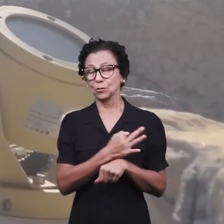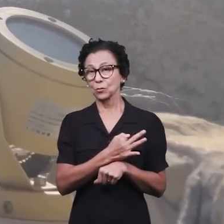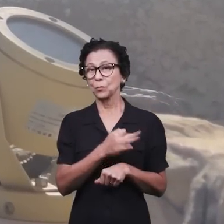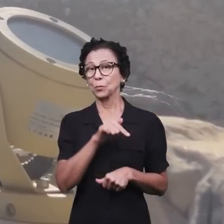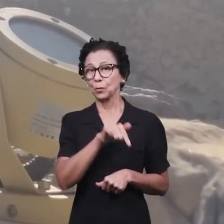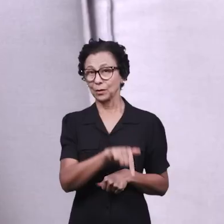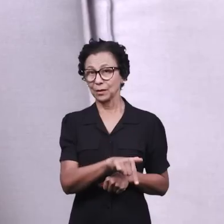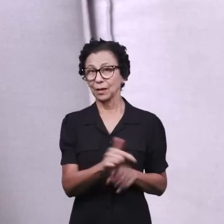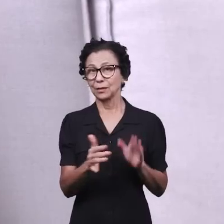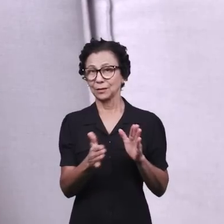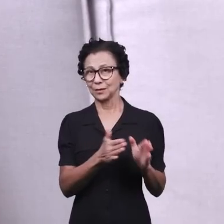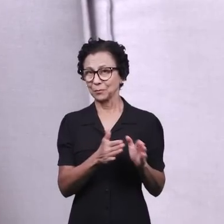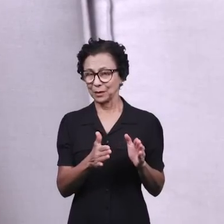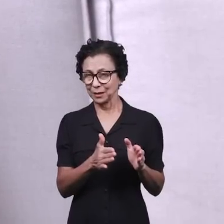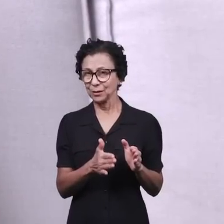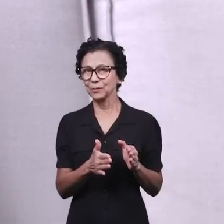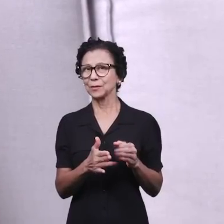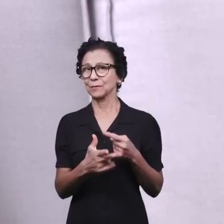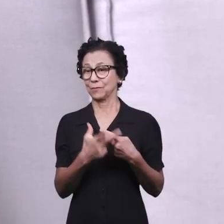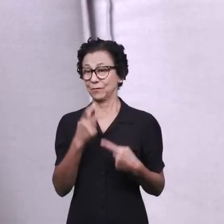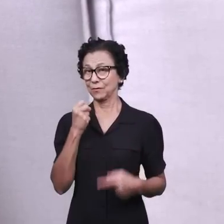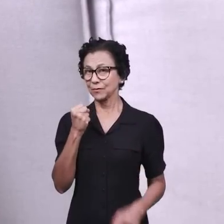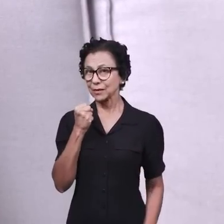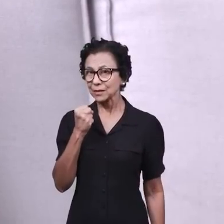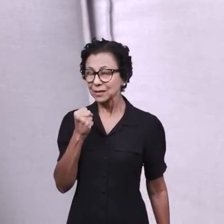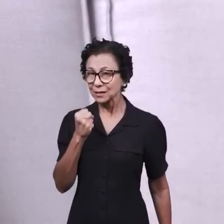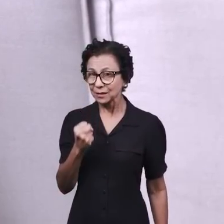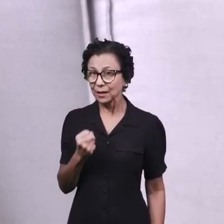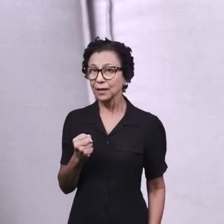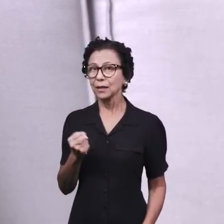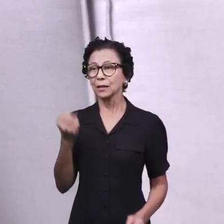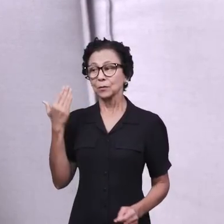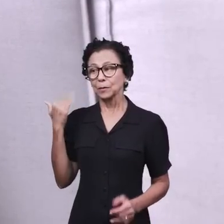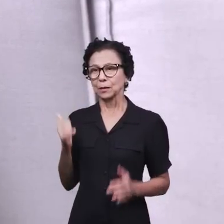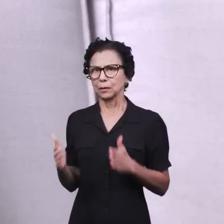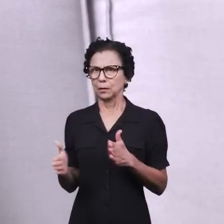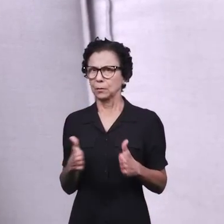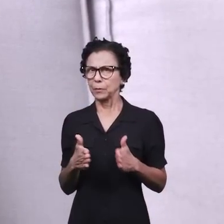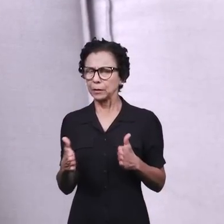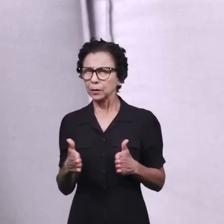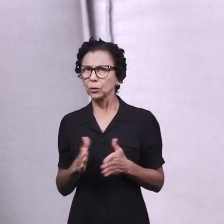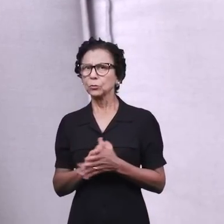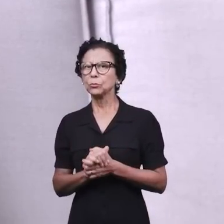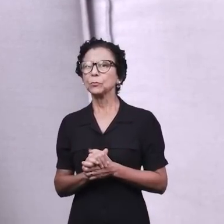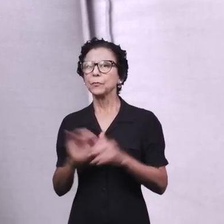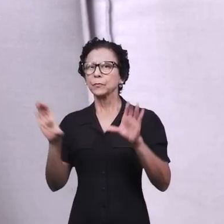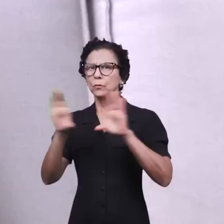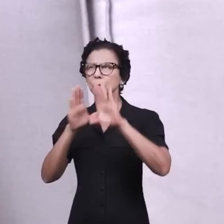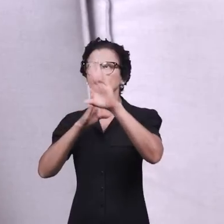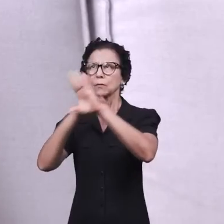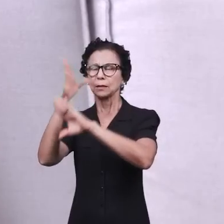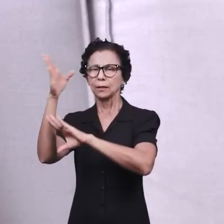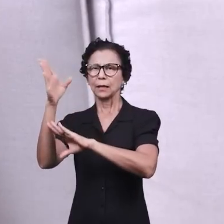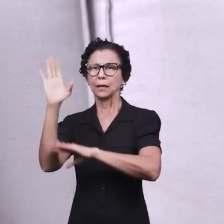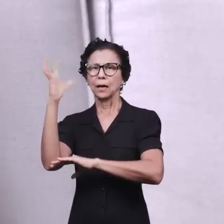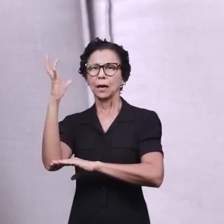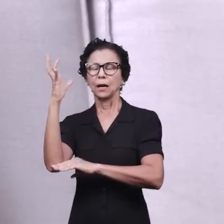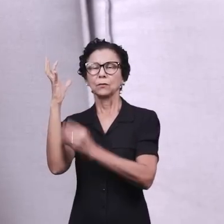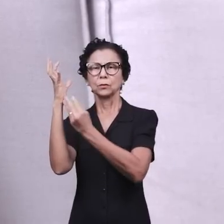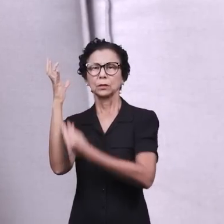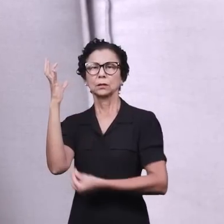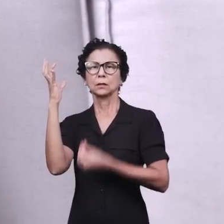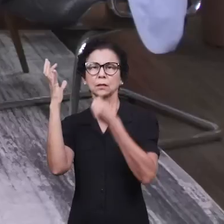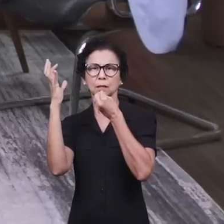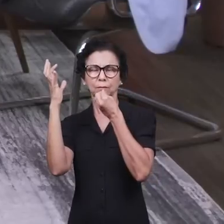vida. Ou seja, aquele que realmente ali ele pôde ser o vencedor naquele período, que eu até gostaria de fazer uma